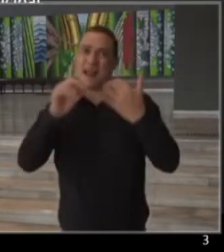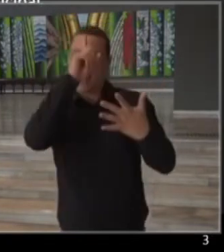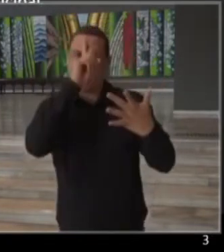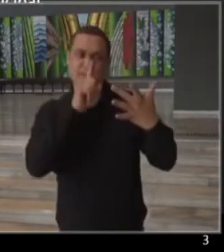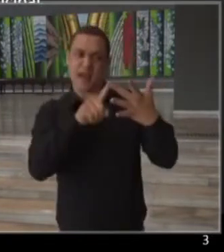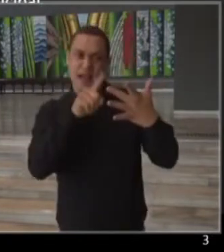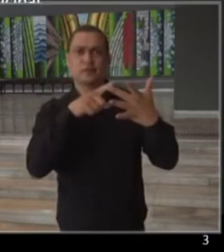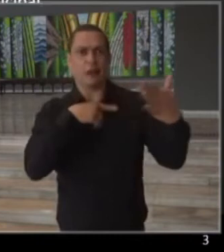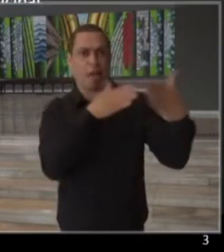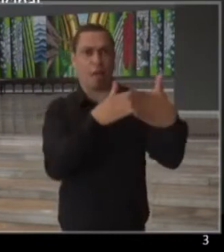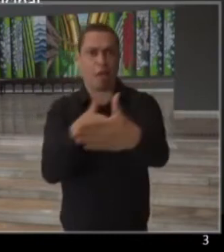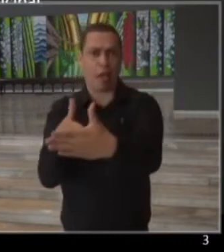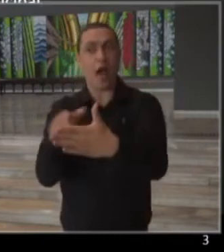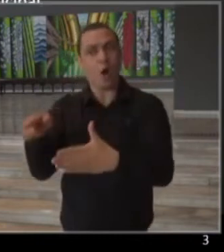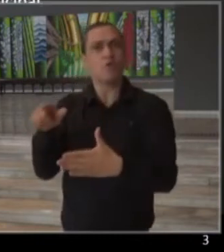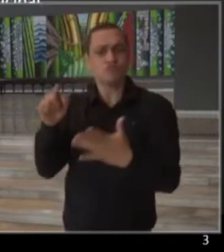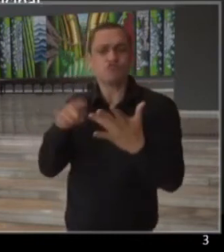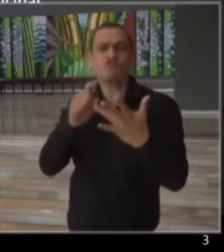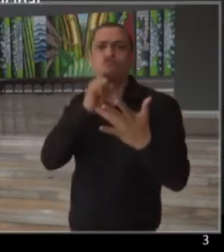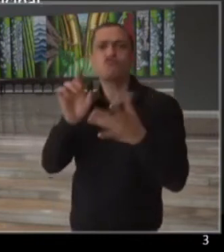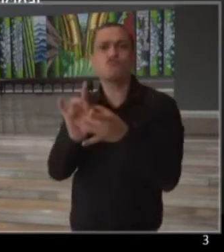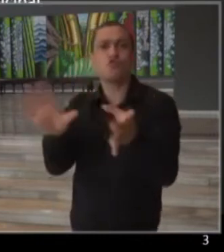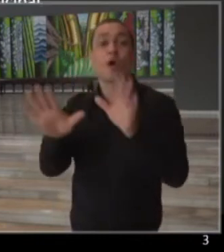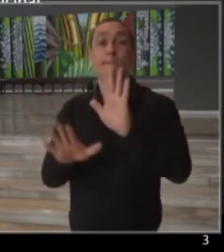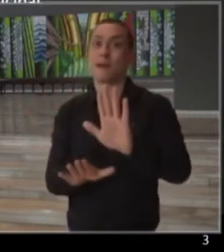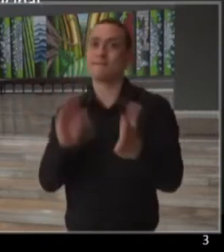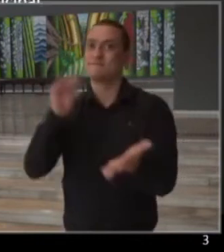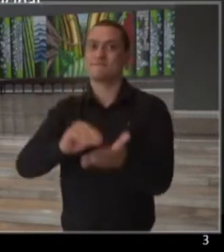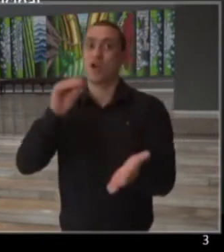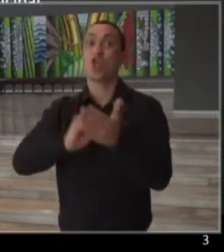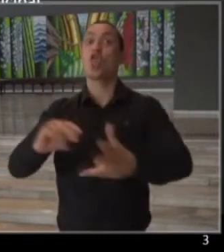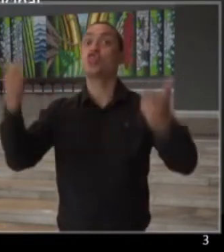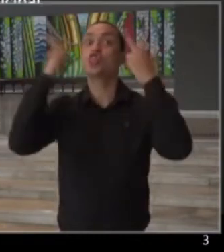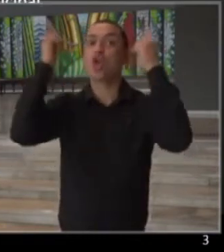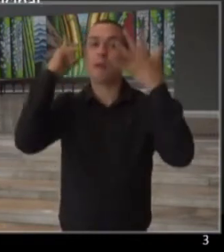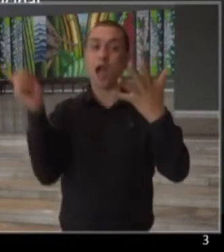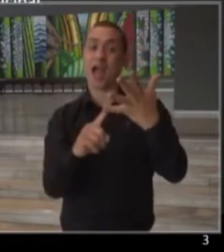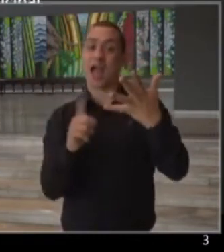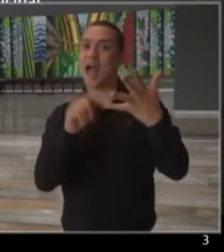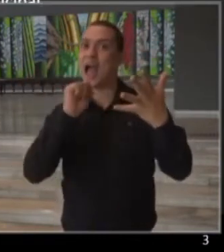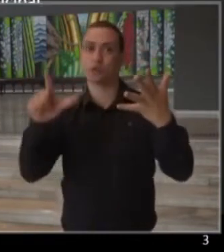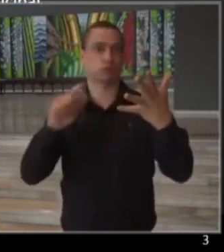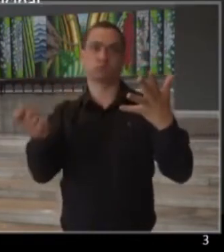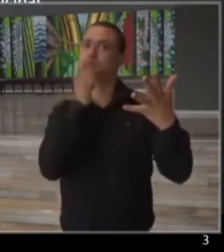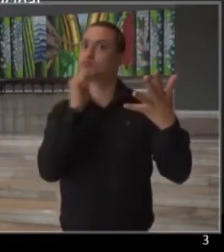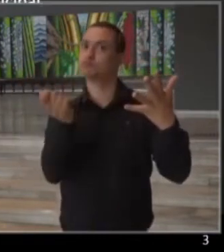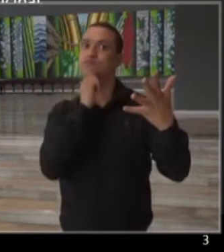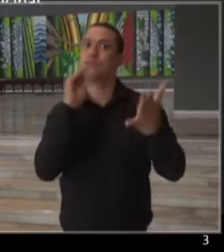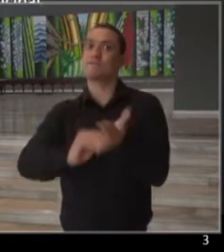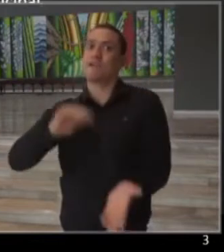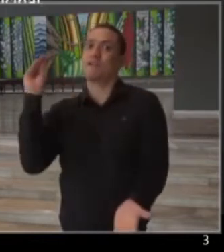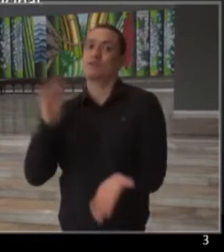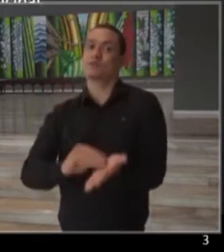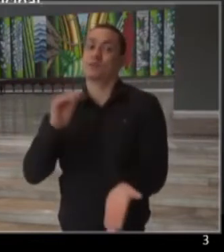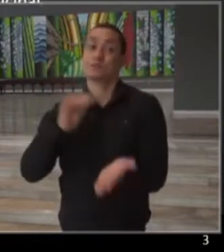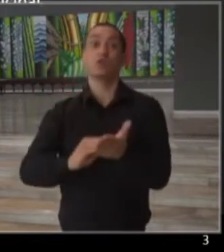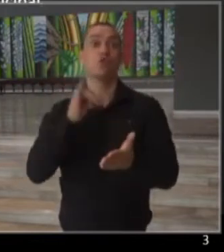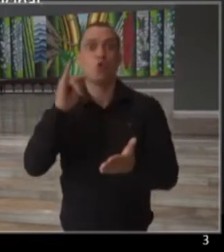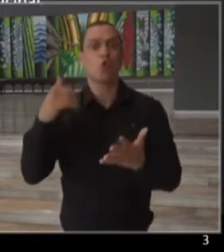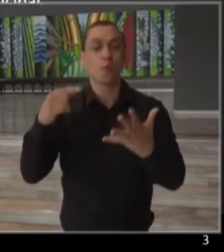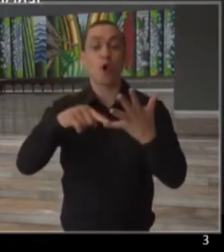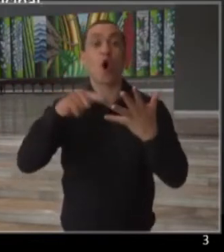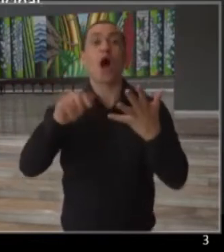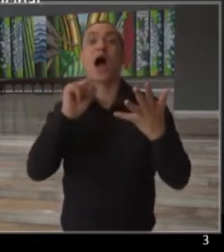amarela, mas ela está bem distante ainda do que nós chamamos de fase azul, que nós estamos estudando ainda quais vão ser os critérios que nós